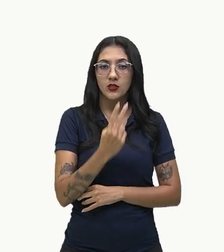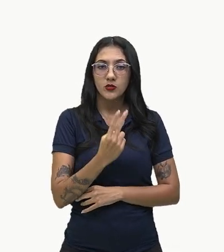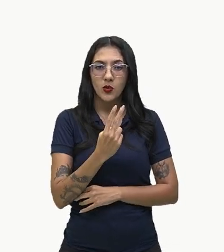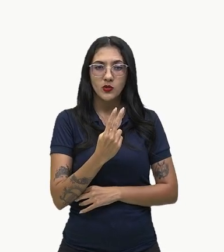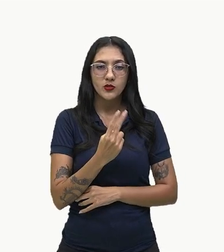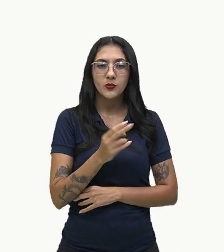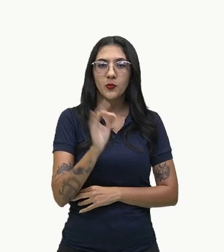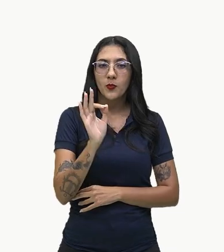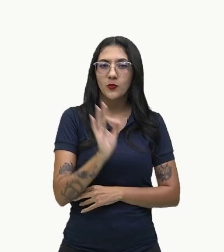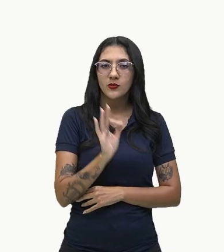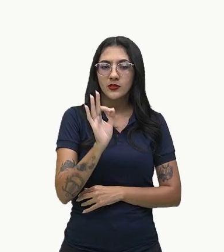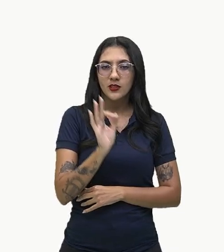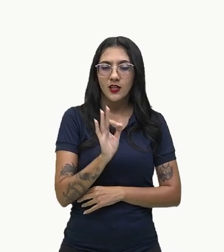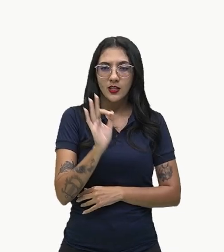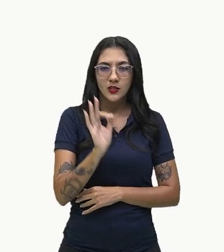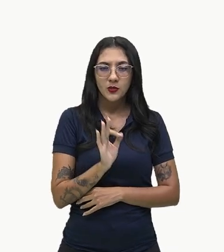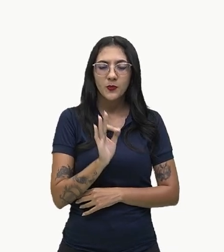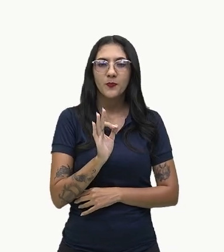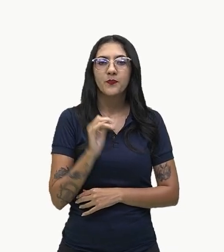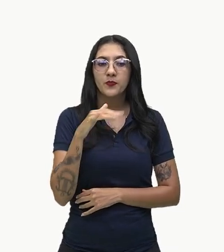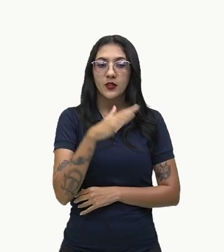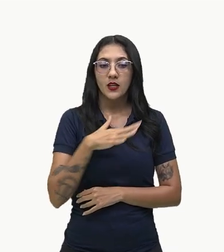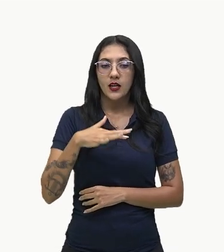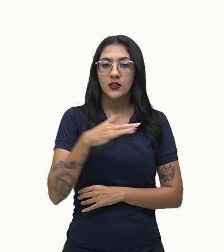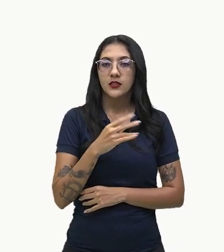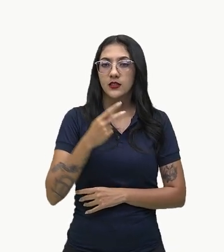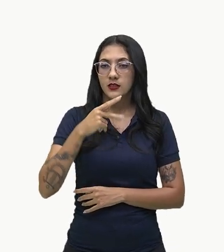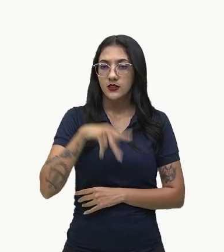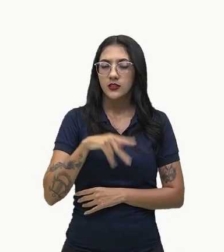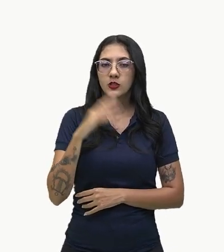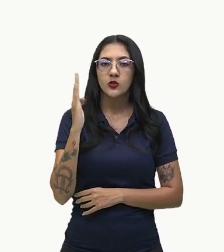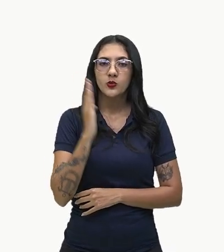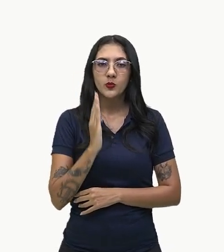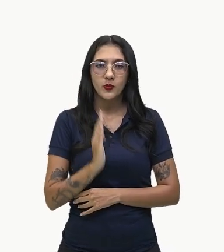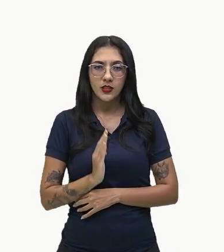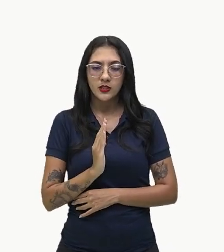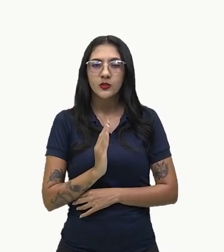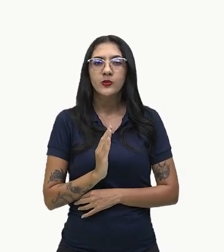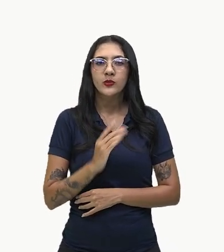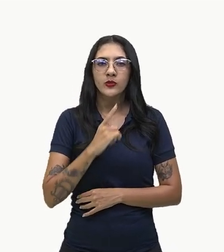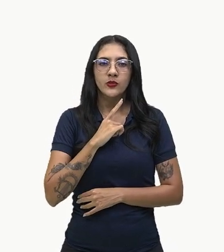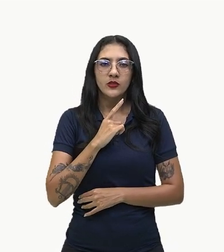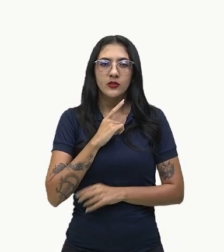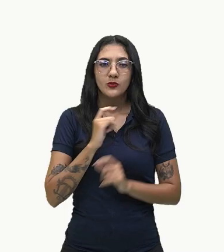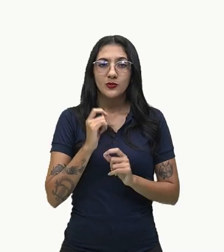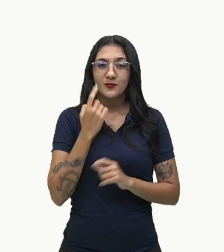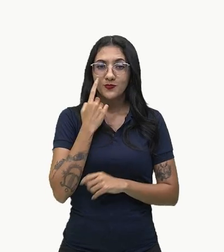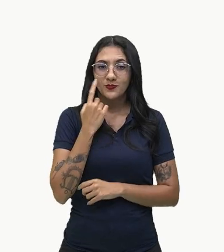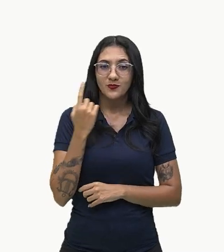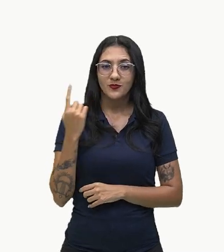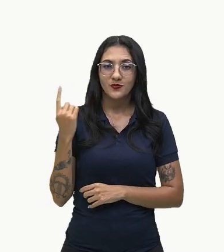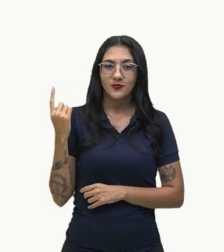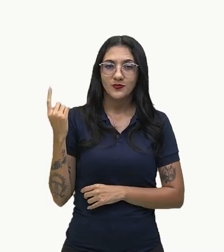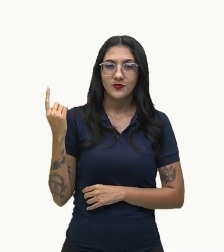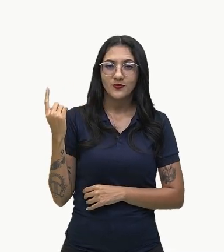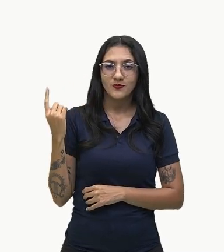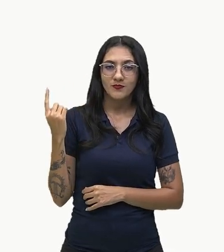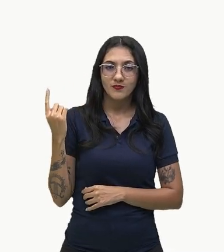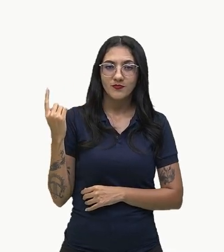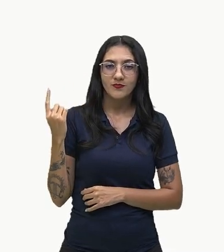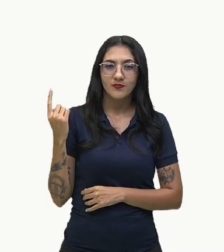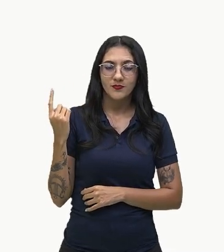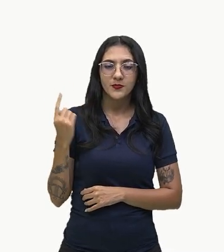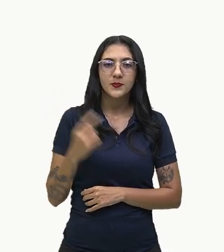92% das terras do Brasil, elas que corresponde a essa parte aqui do